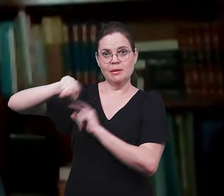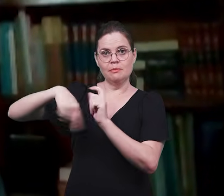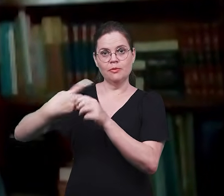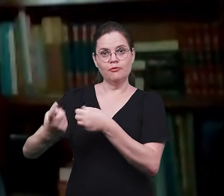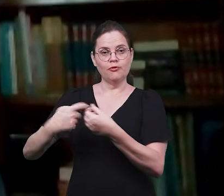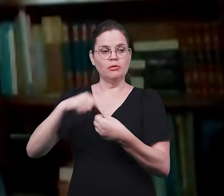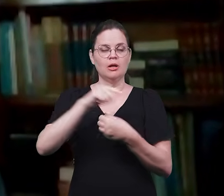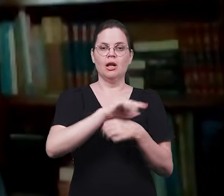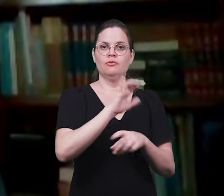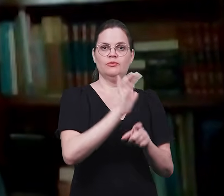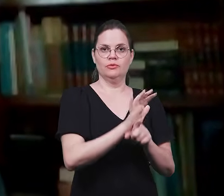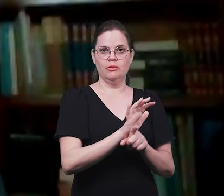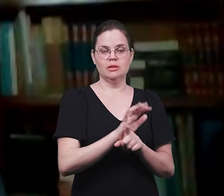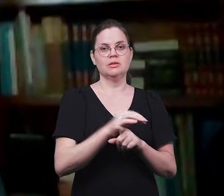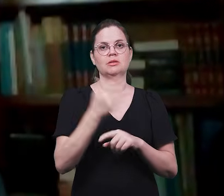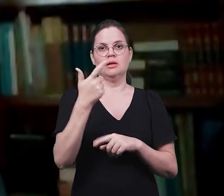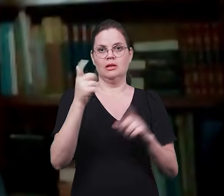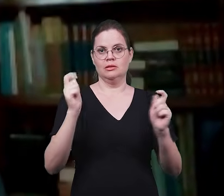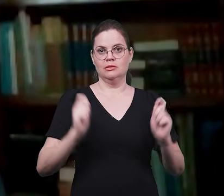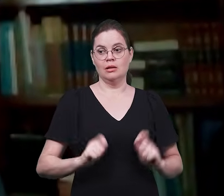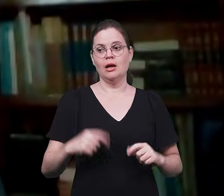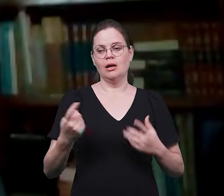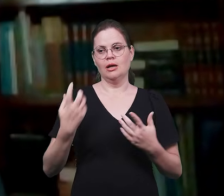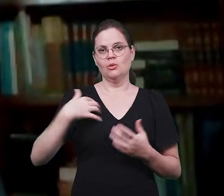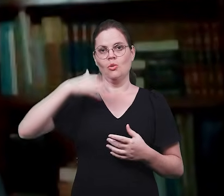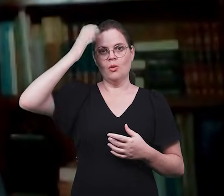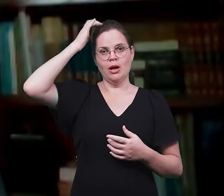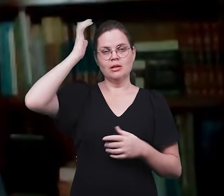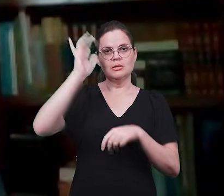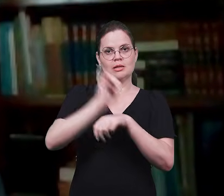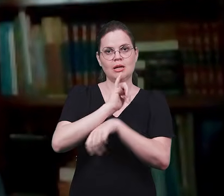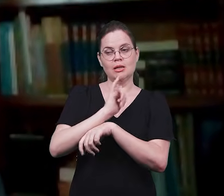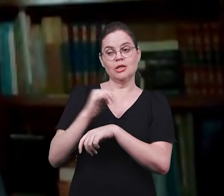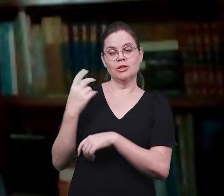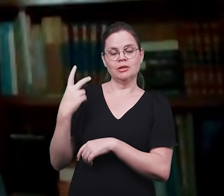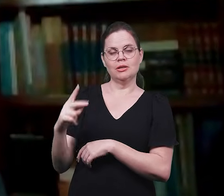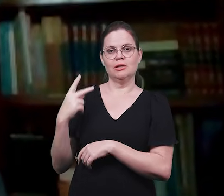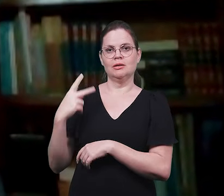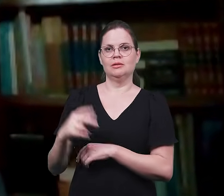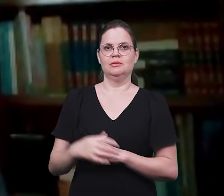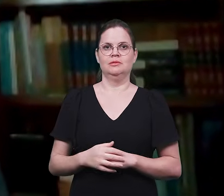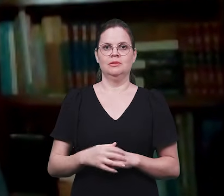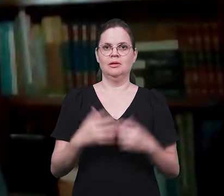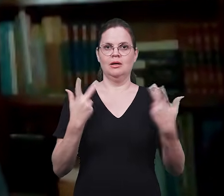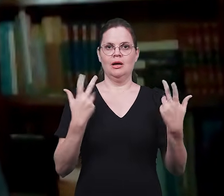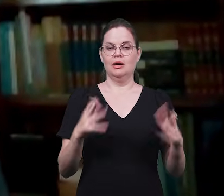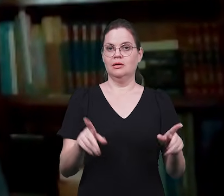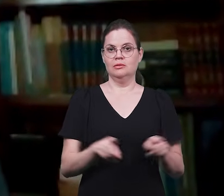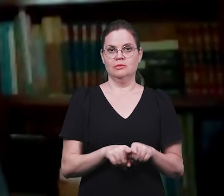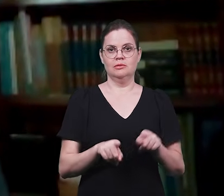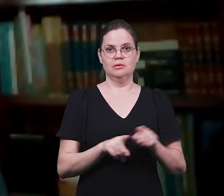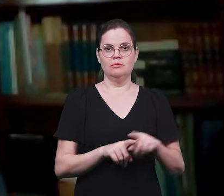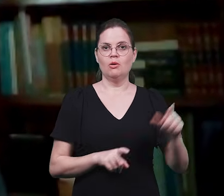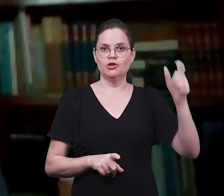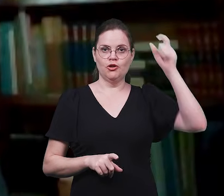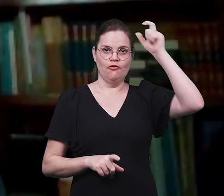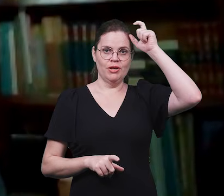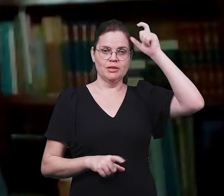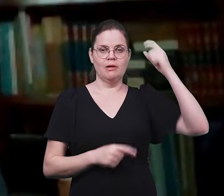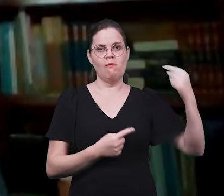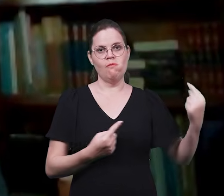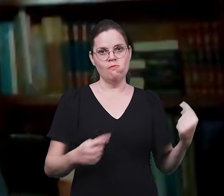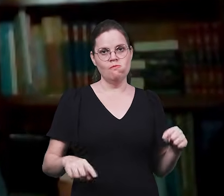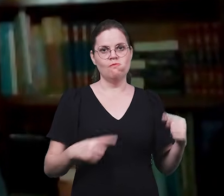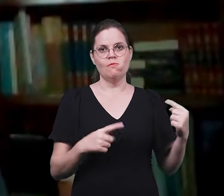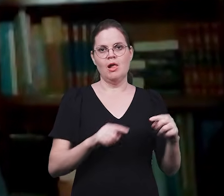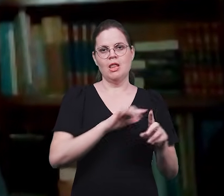cultural. E era exatamente isso que o rei intentava, que é um paralelo daquilo que o